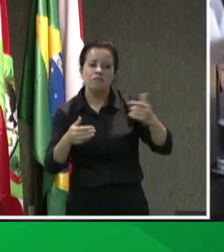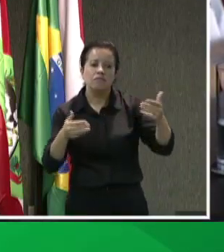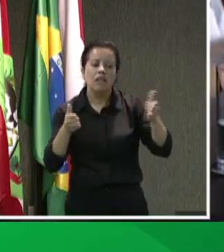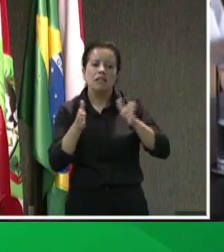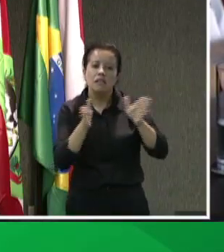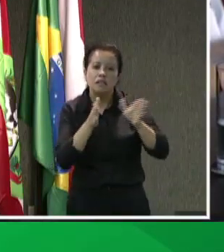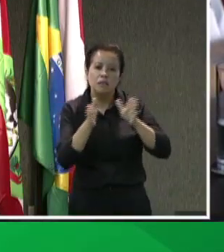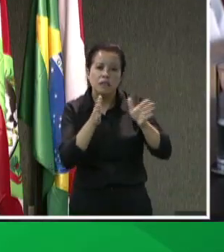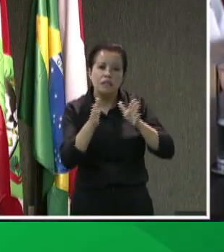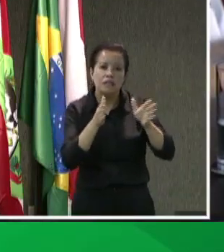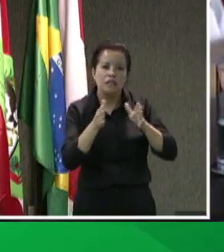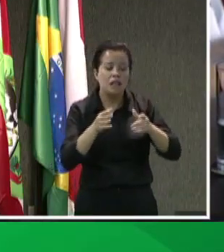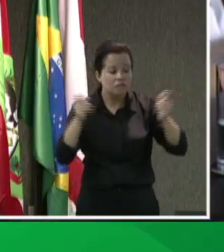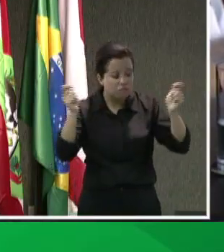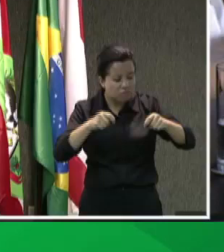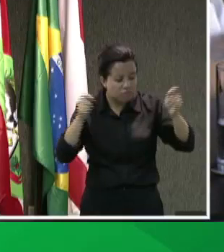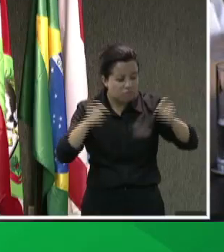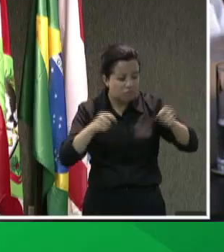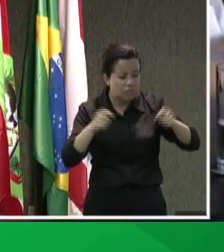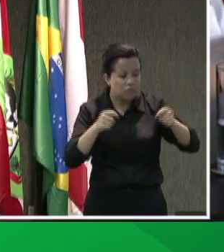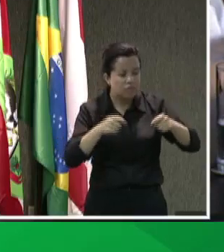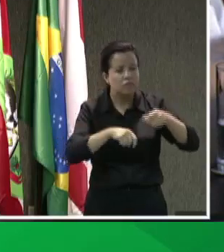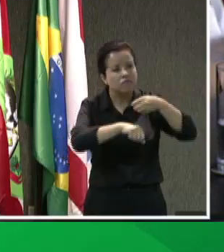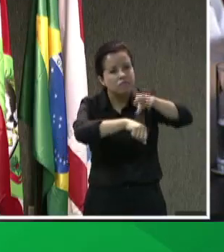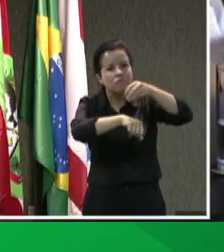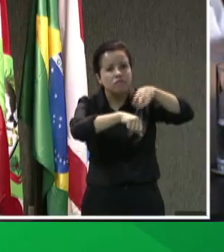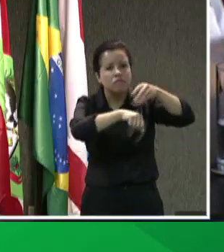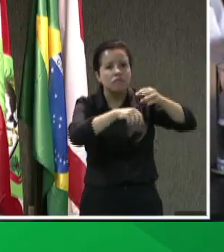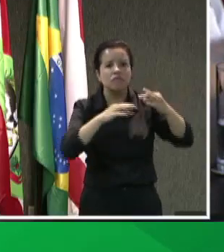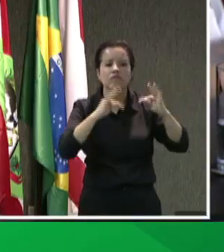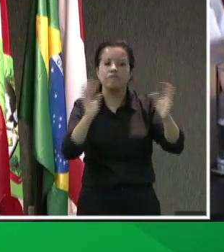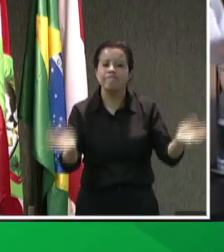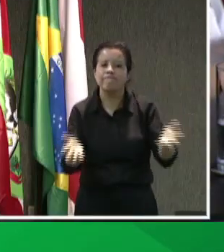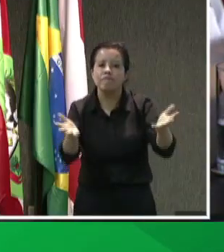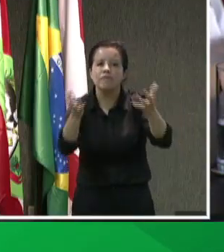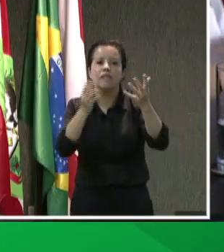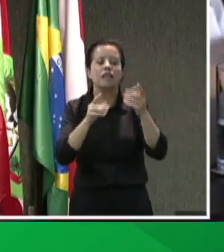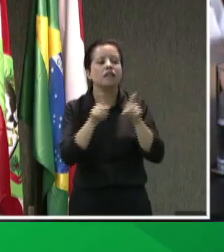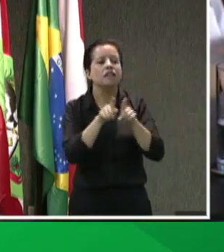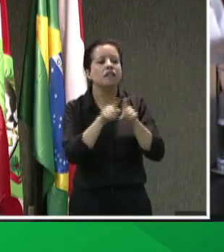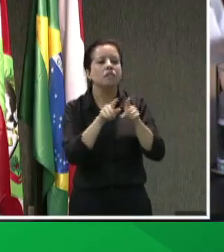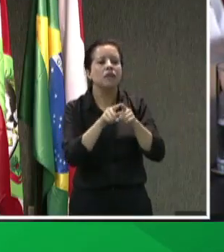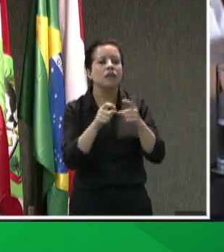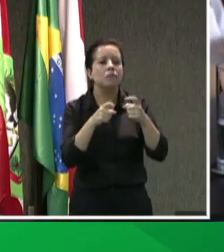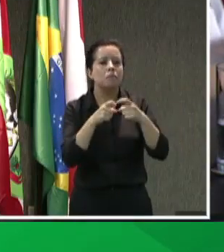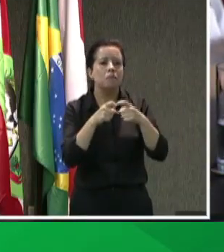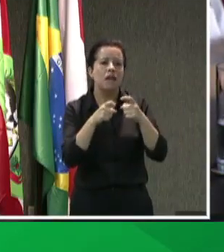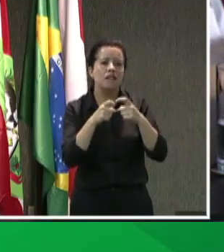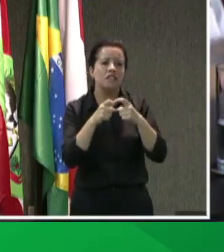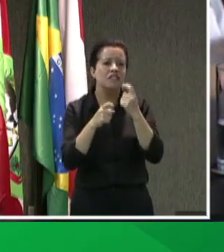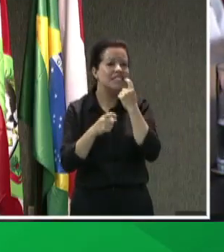estamos estimulando, através do conhecimento dessas tecnologias, para que dentistas, rede de dentistas, o